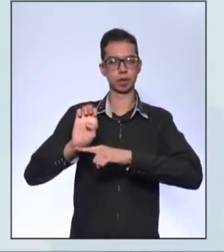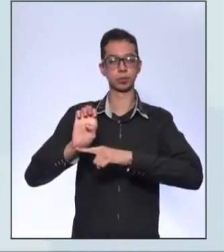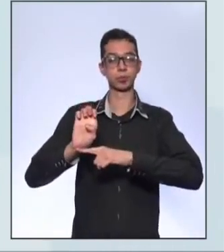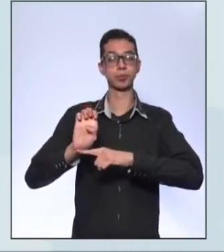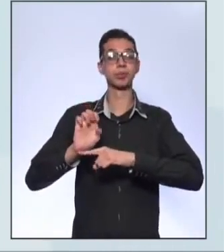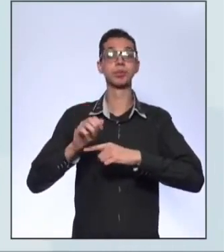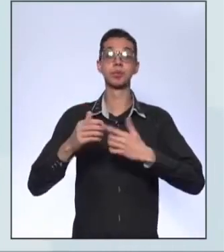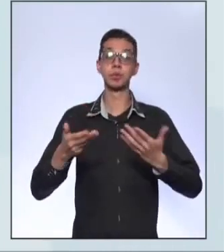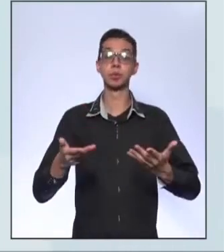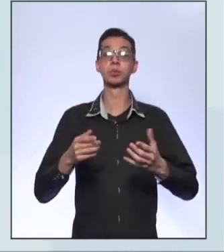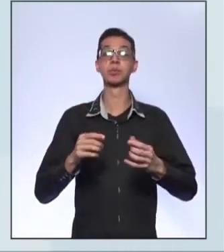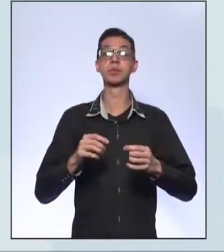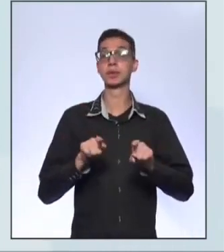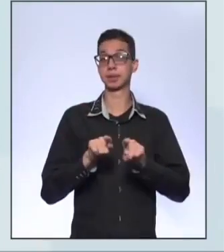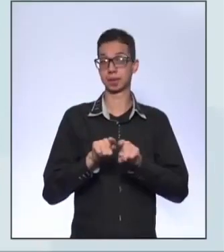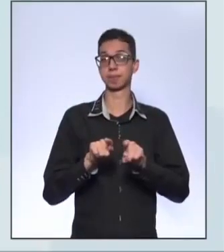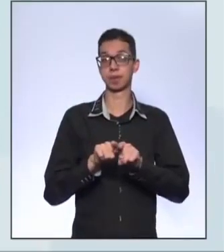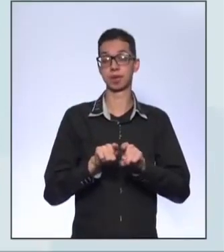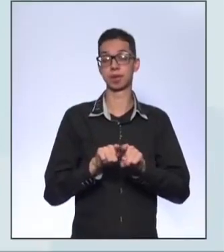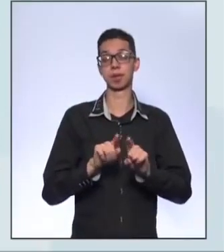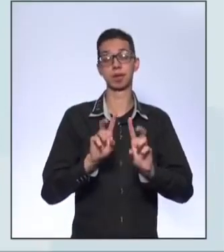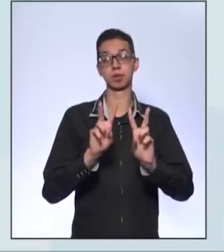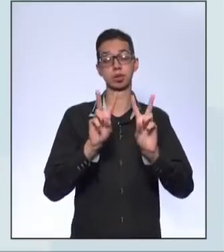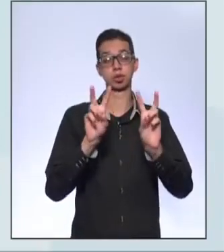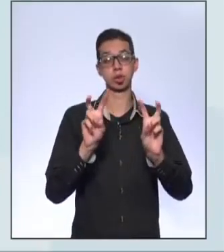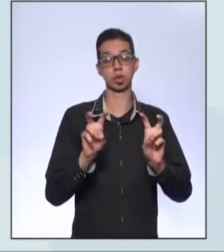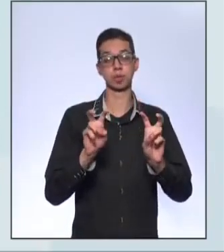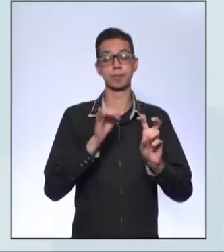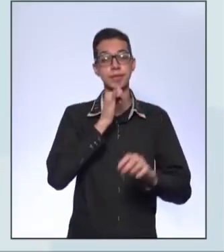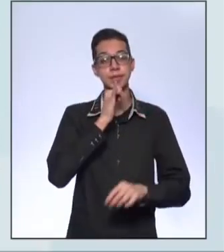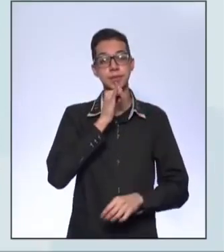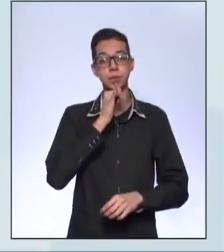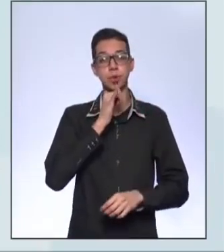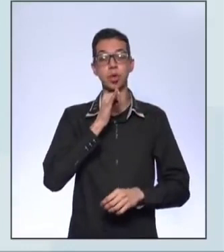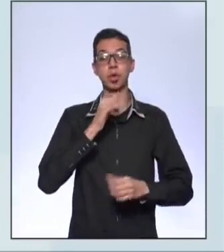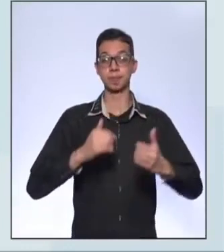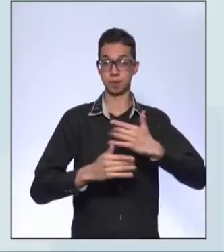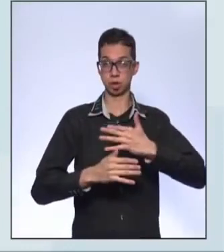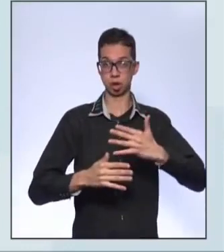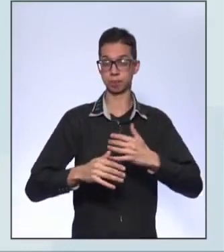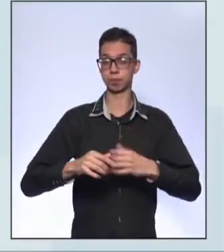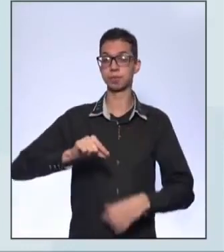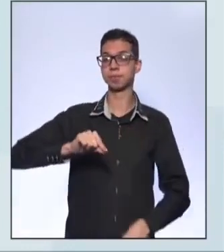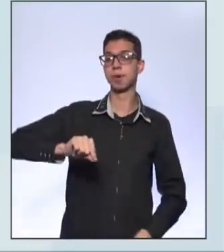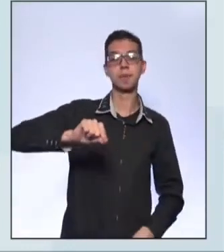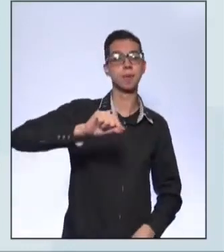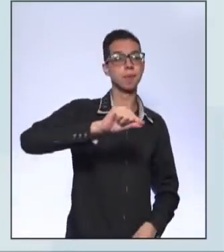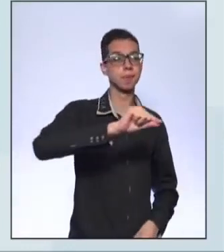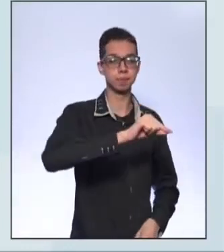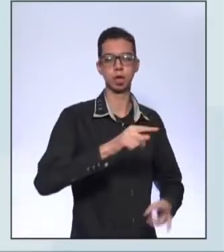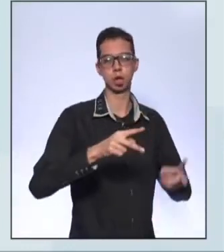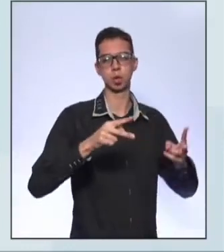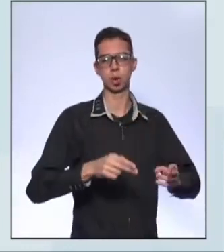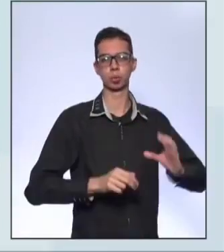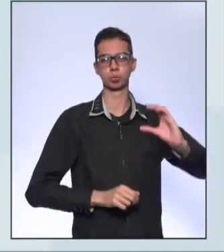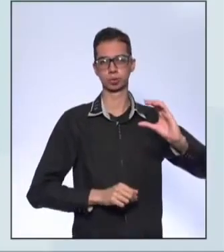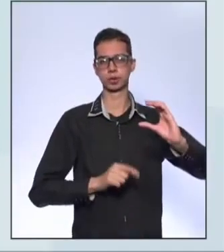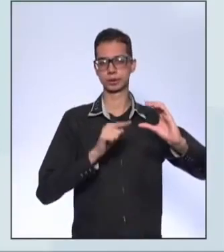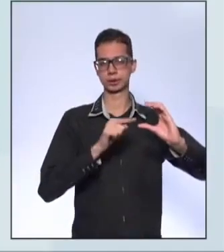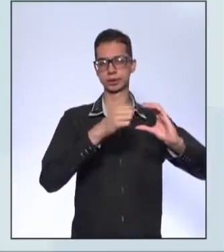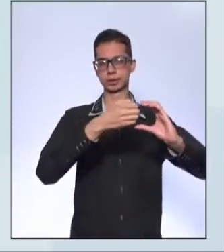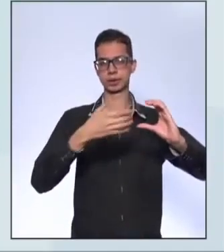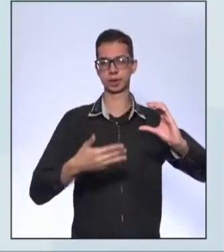acaba sendo agregada nesse nessa relação aí com as outras metrópoles tá também foi encaixado aí a